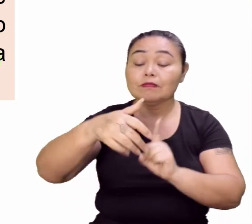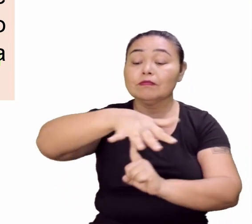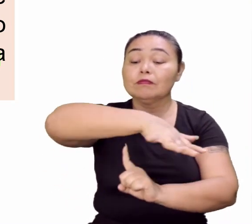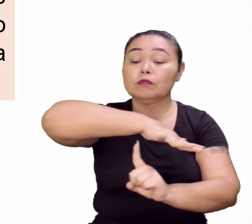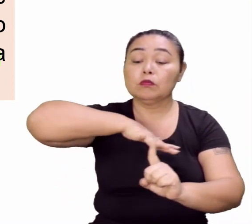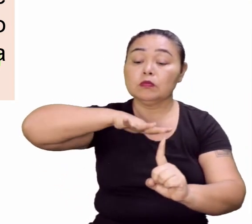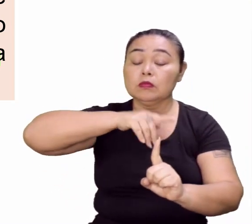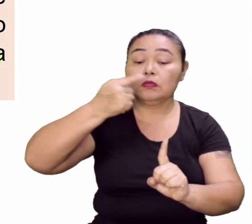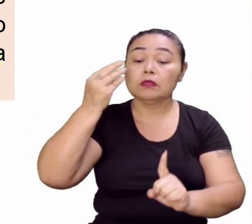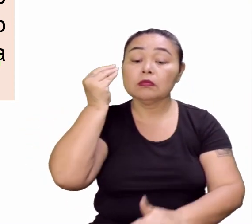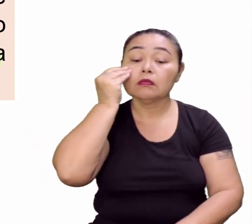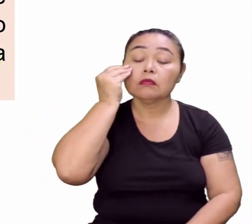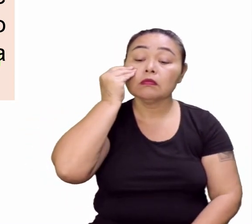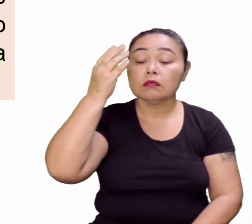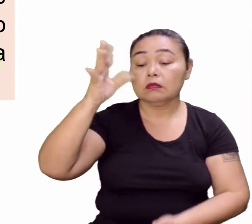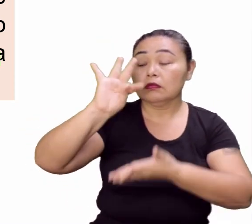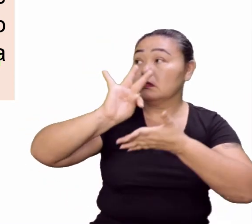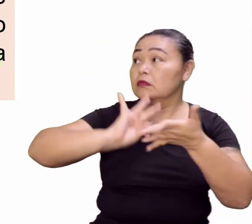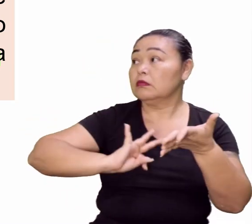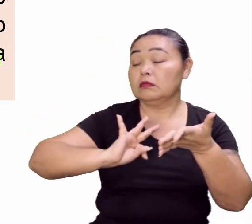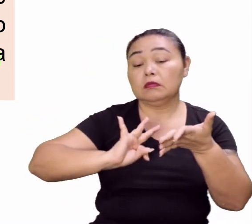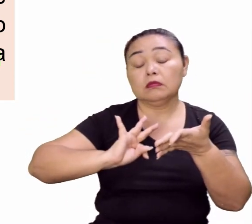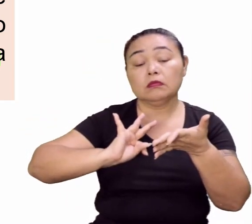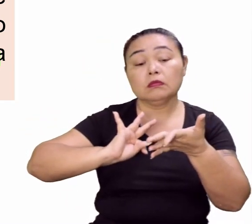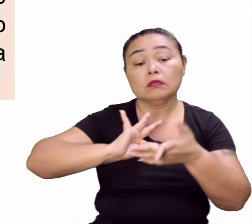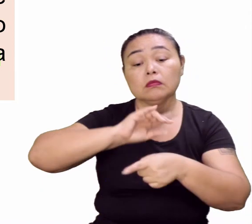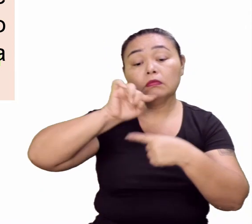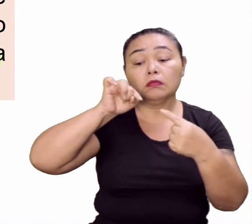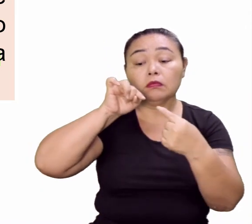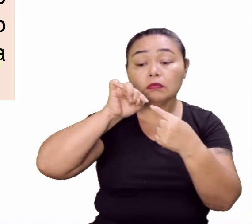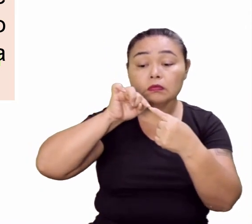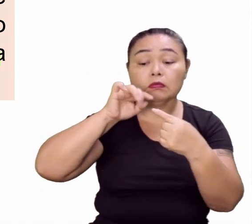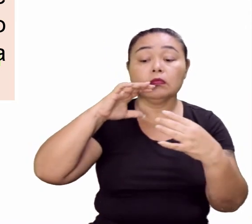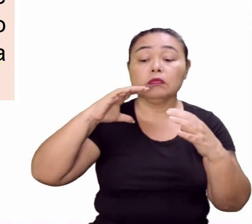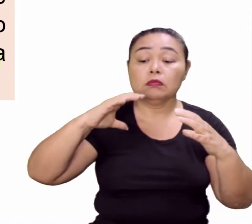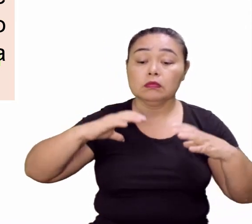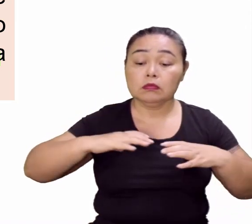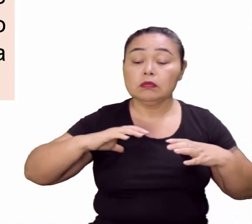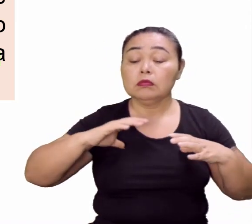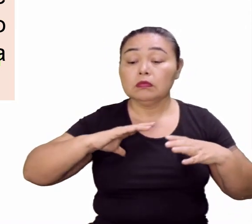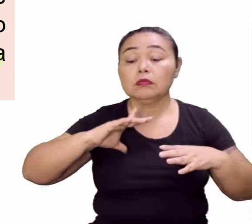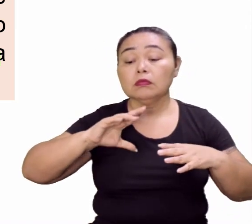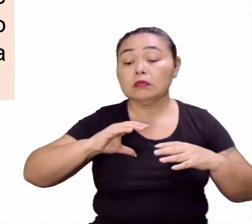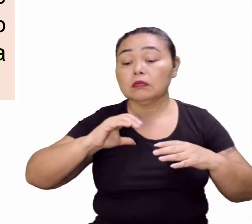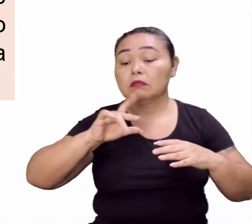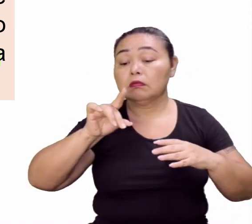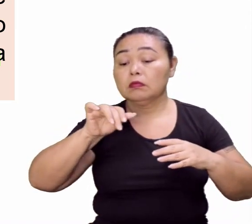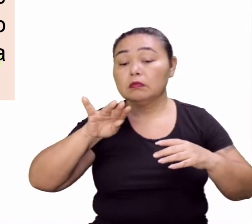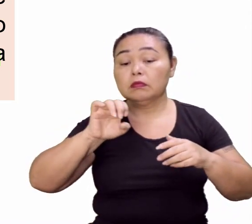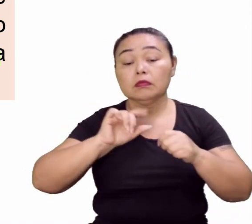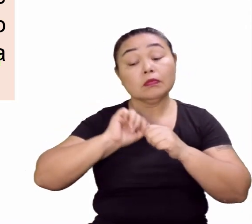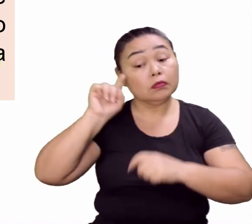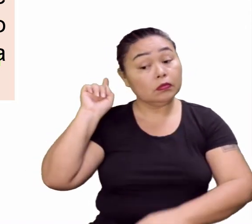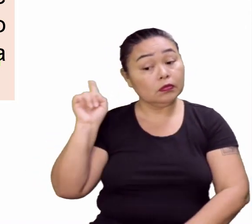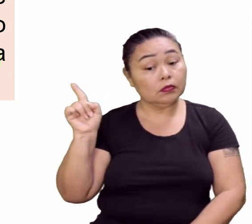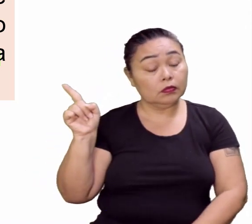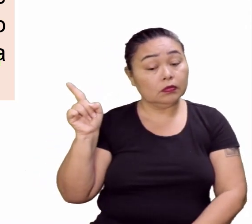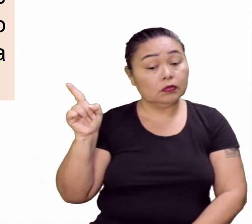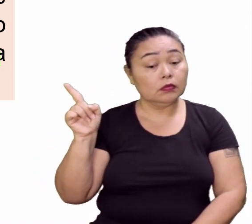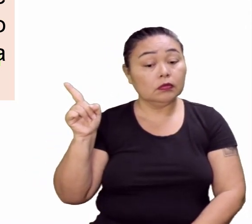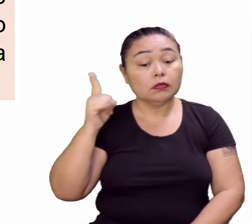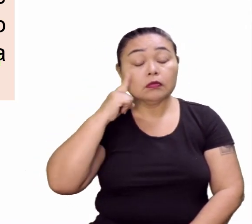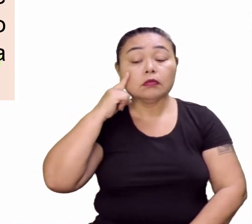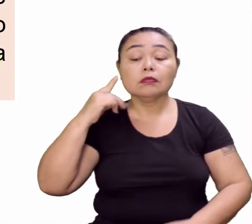que aí a gente verifica até no texto, né, a função da cidade, que era completamente diferente da atualidade. Nesse caso aí, ó, a gente vê